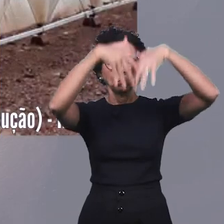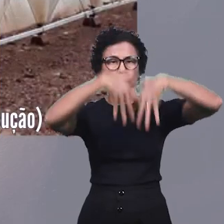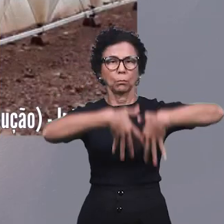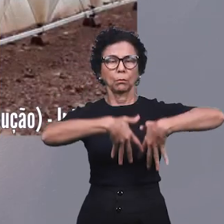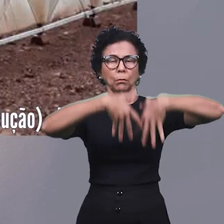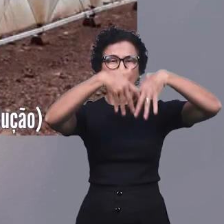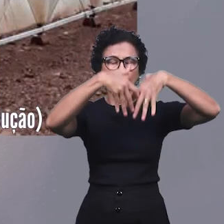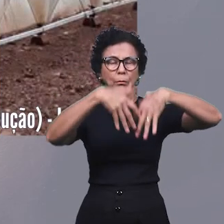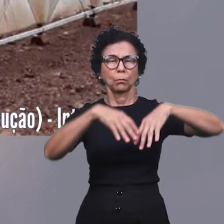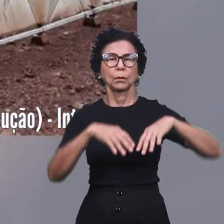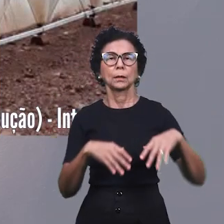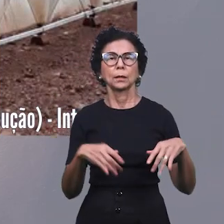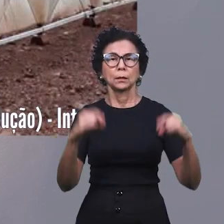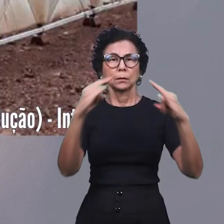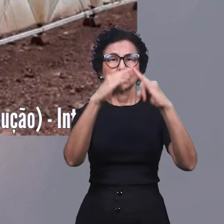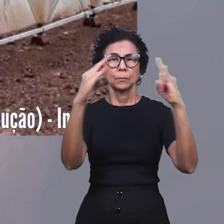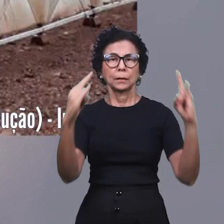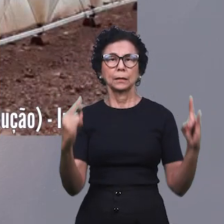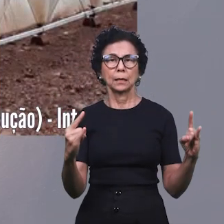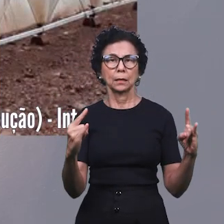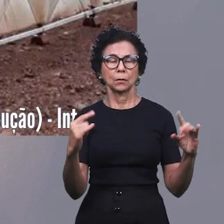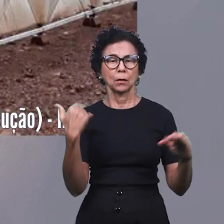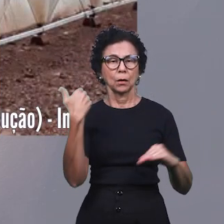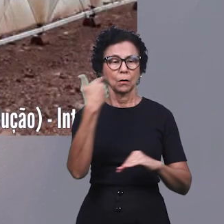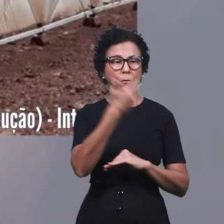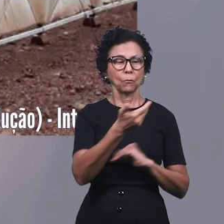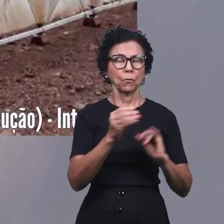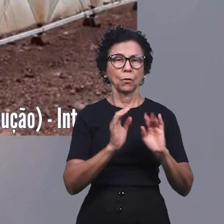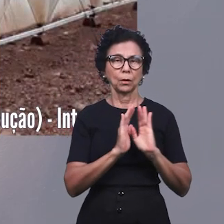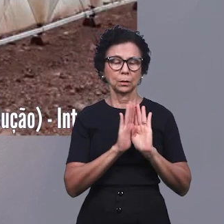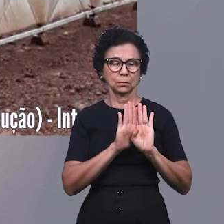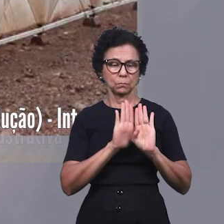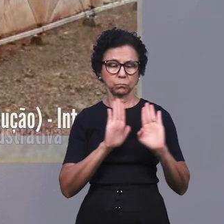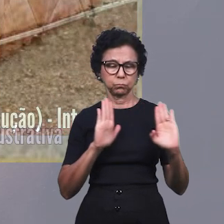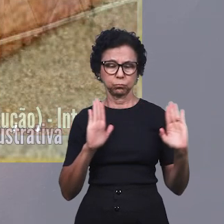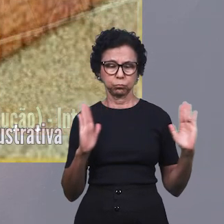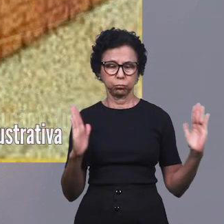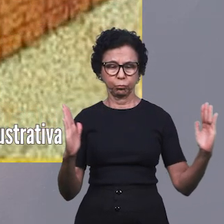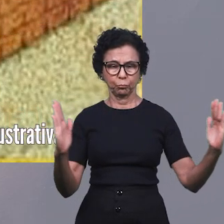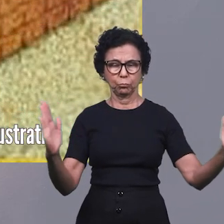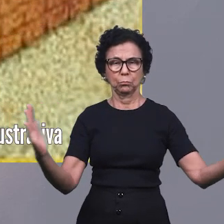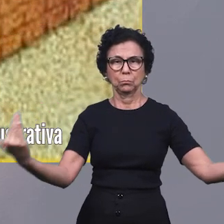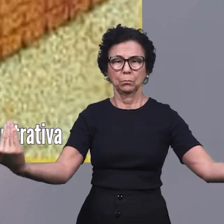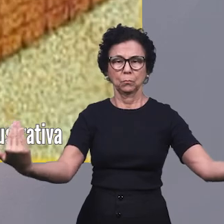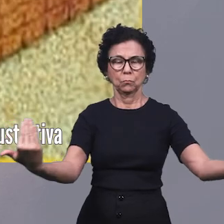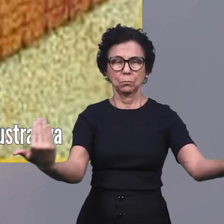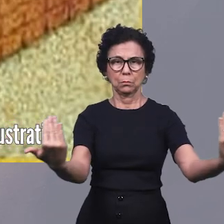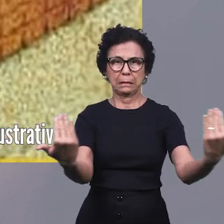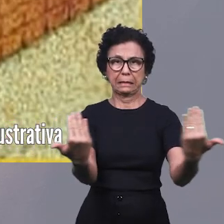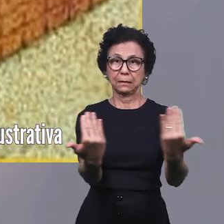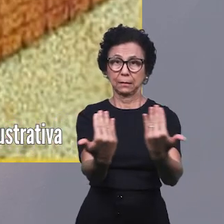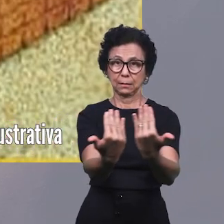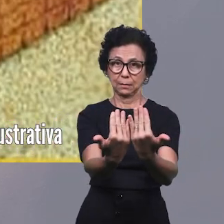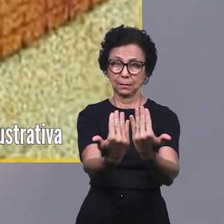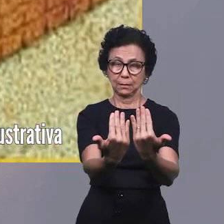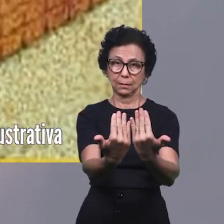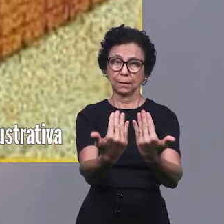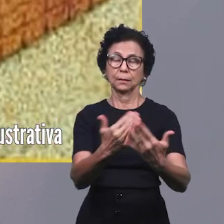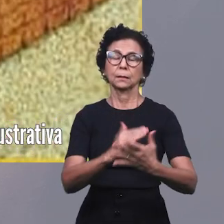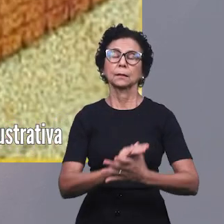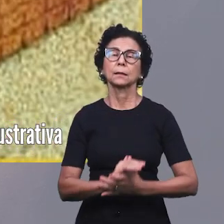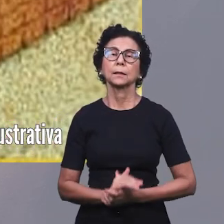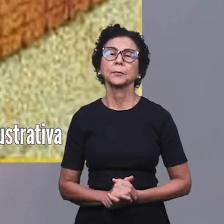todo o tabernáculo, onde ficava ali em volta da tenda da congregação. Porém, o que vamos